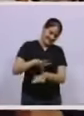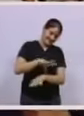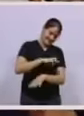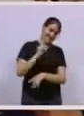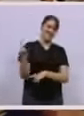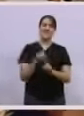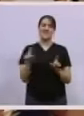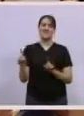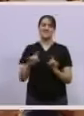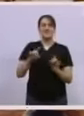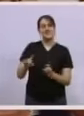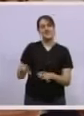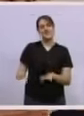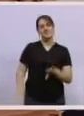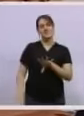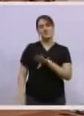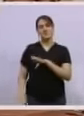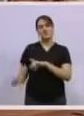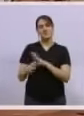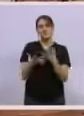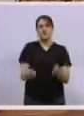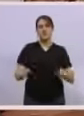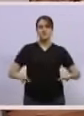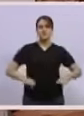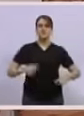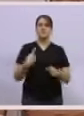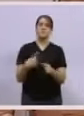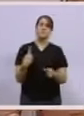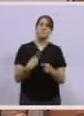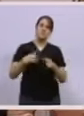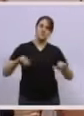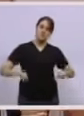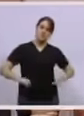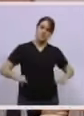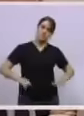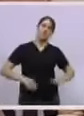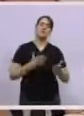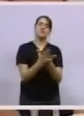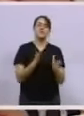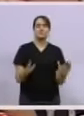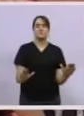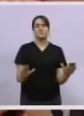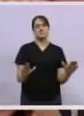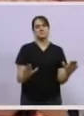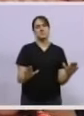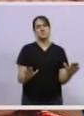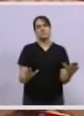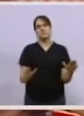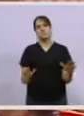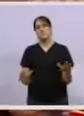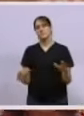Não se entregue à dor, porque ela um dia vai passar. Se